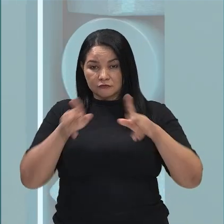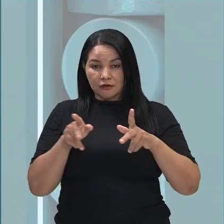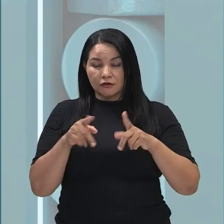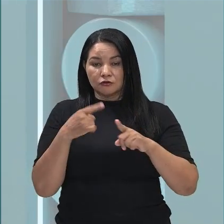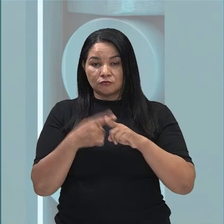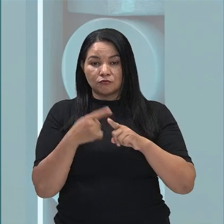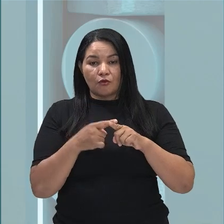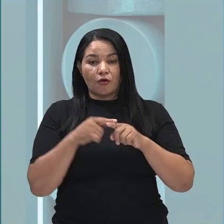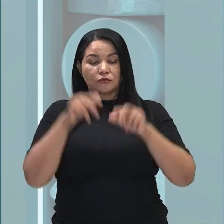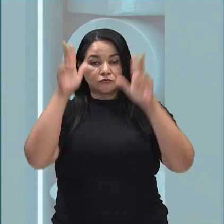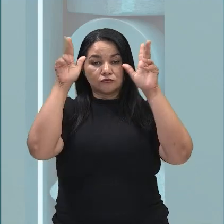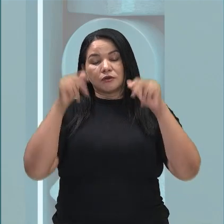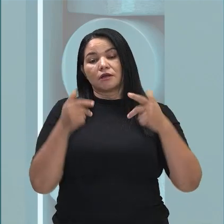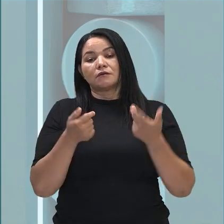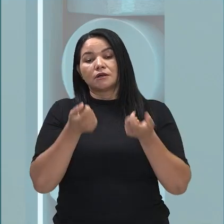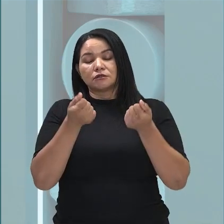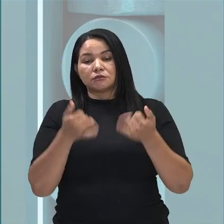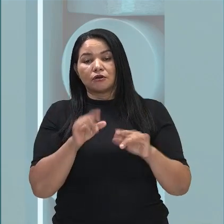está